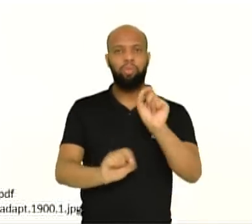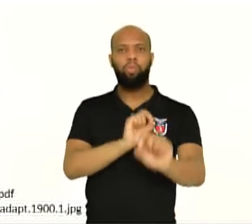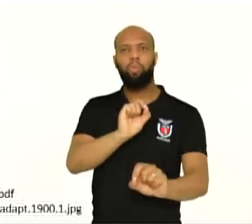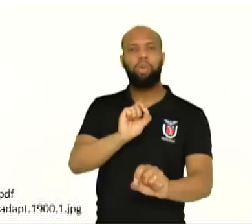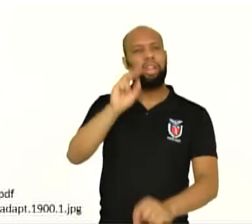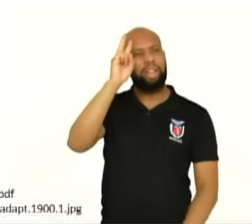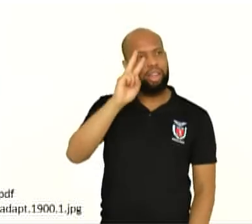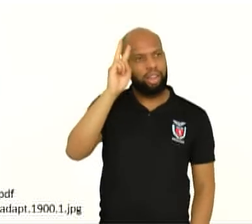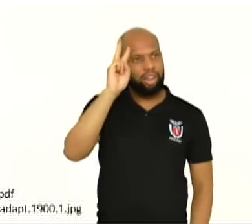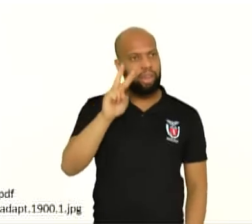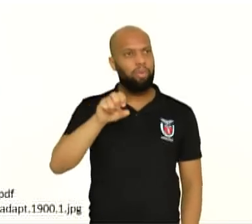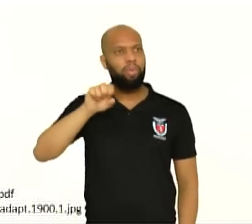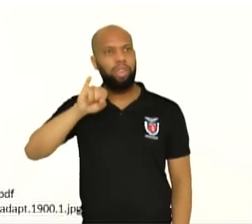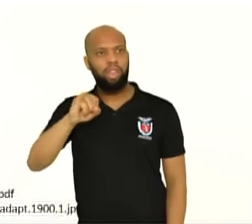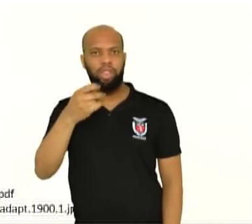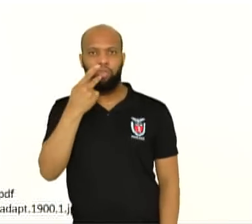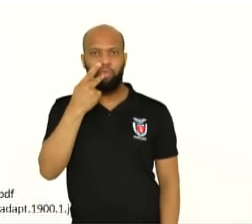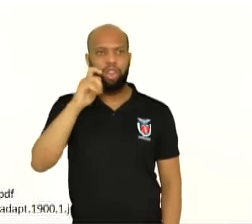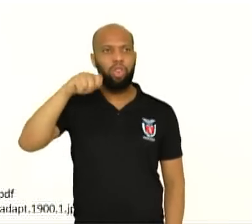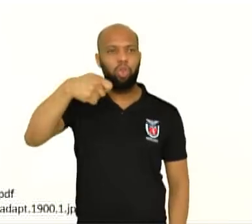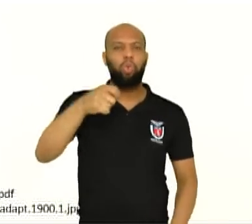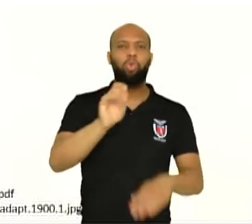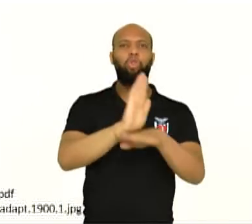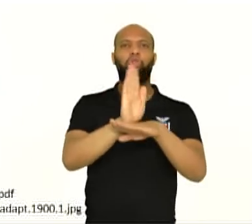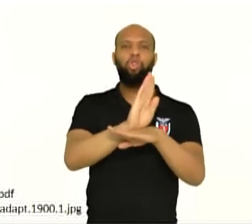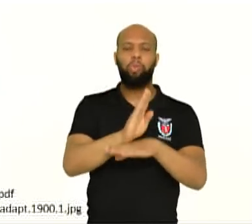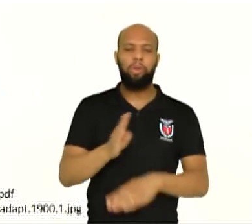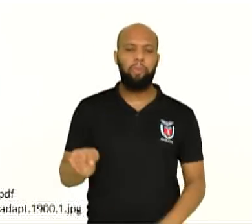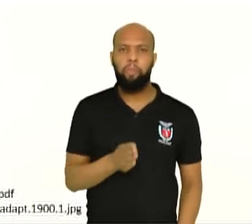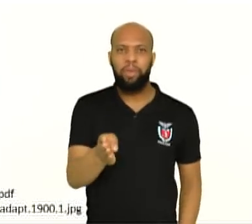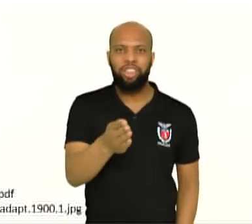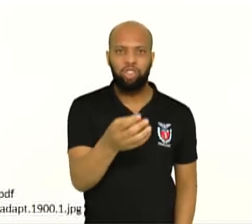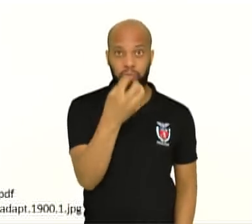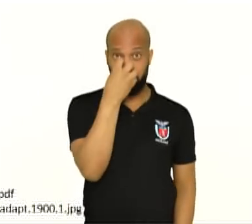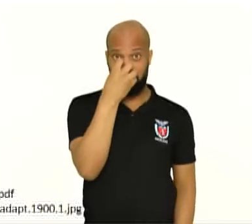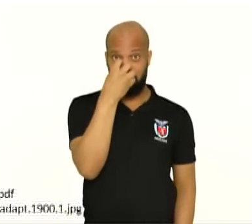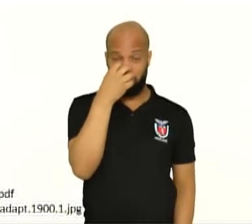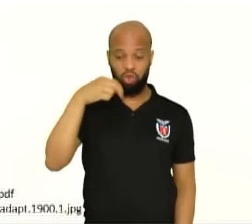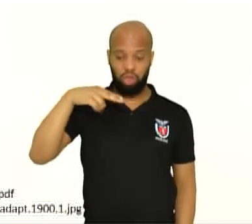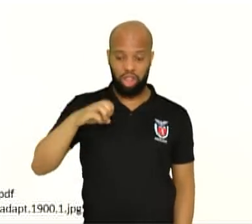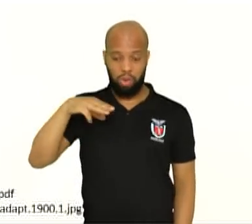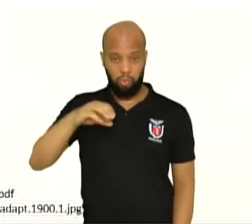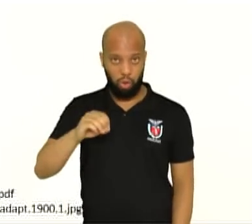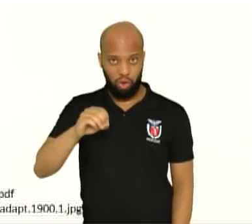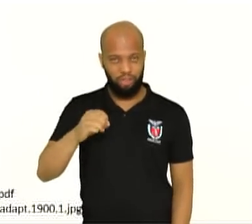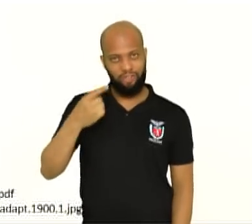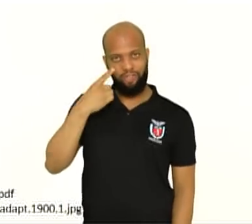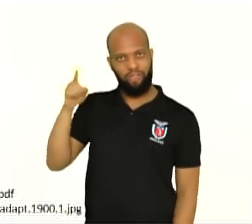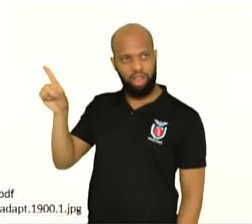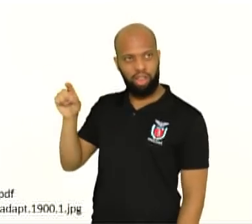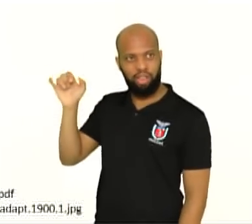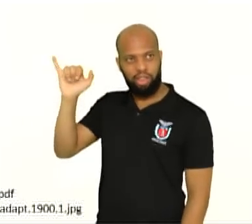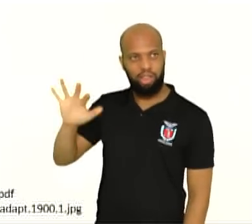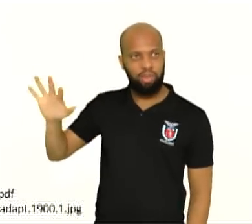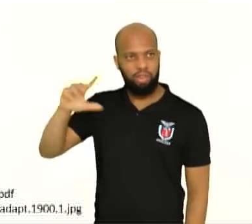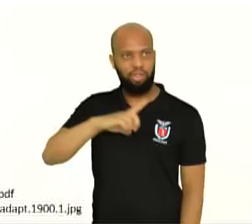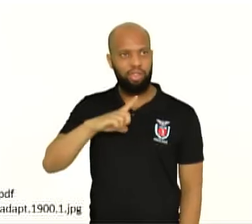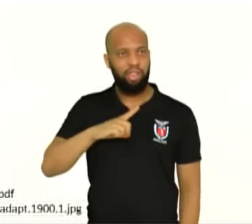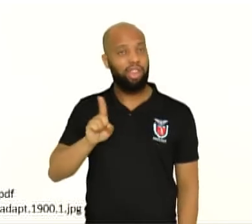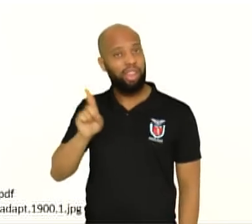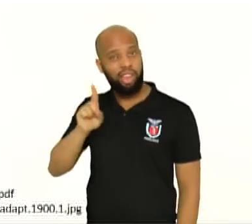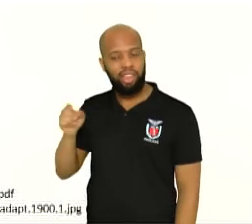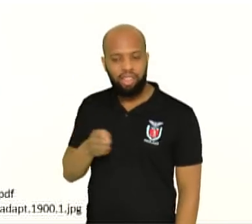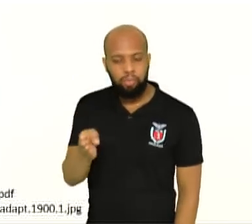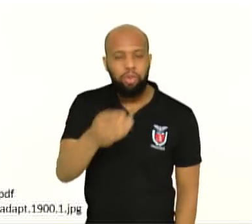bem lembrada quando a gente fala do filme do Nemo. Tem até um peixe palhaço ali, para você ver na imagem. Esse peixe,